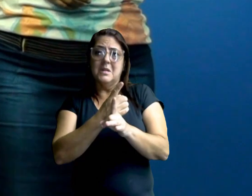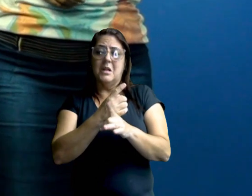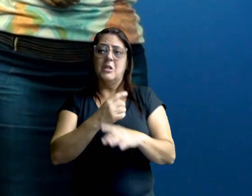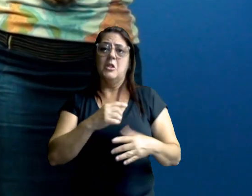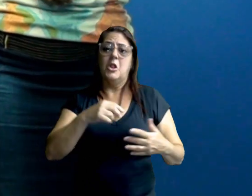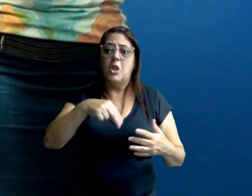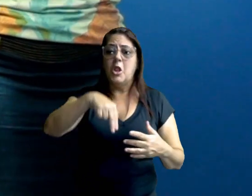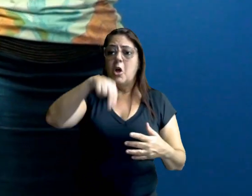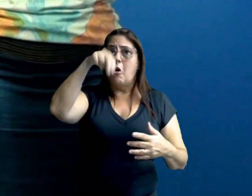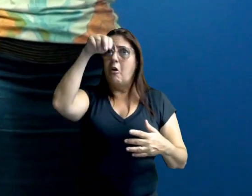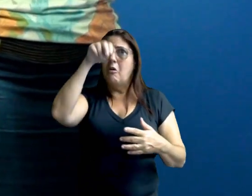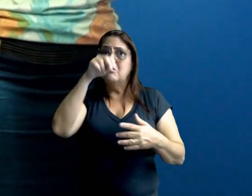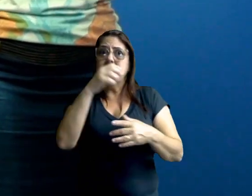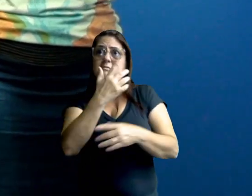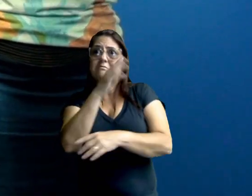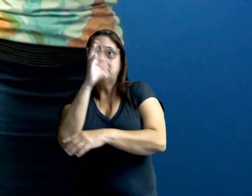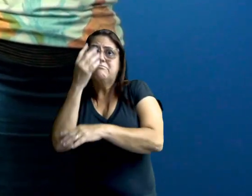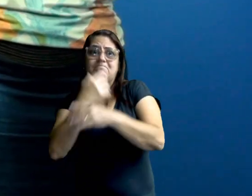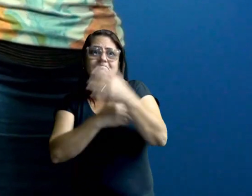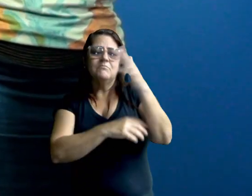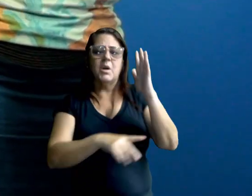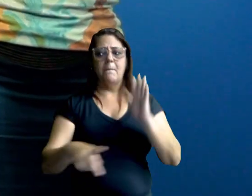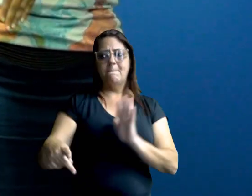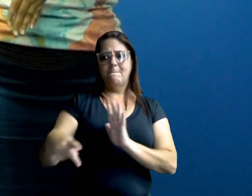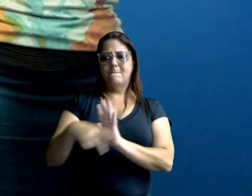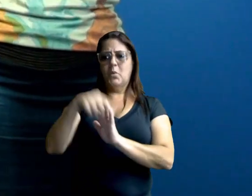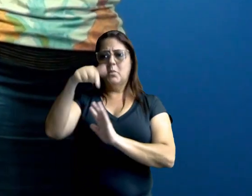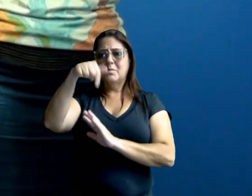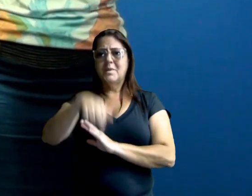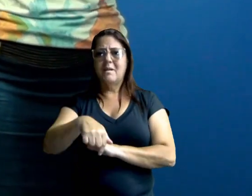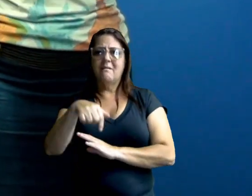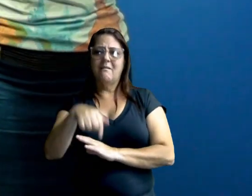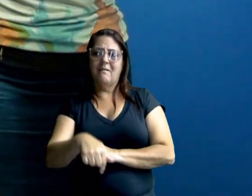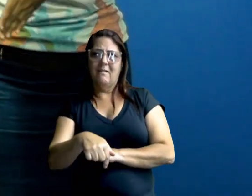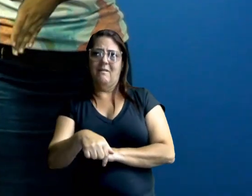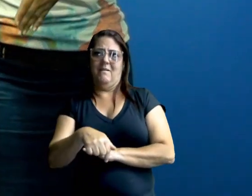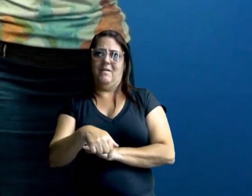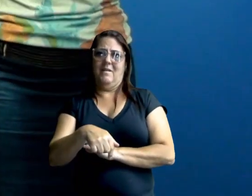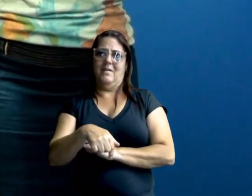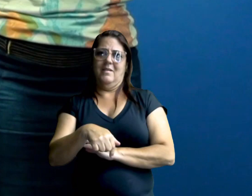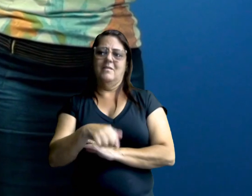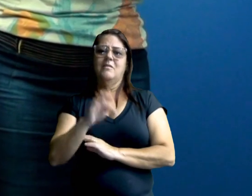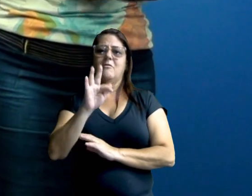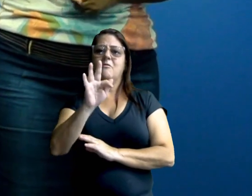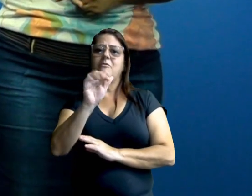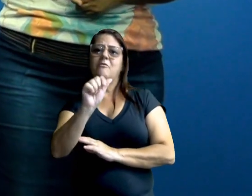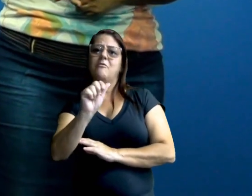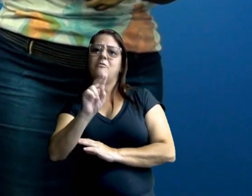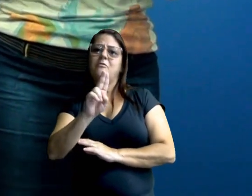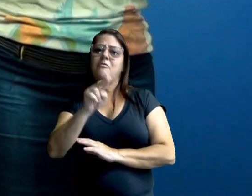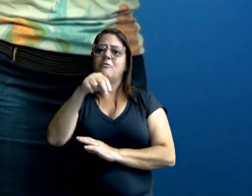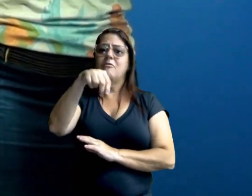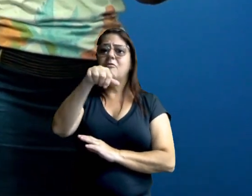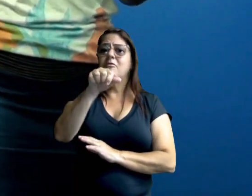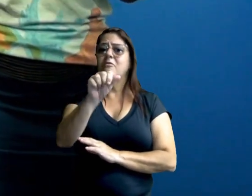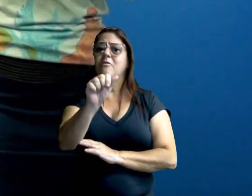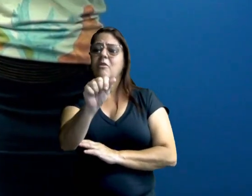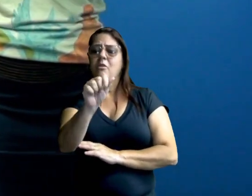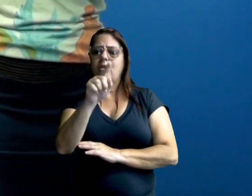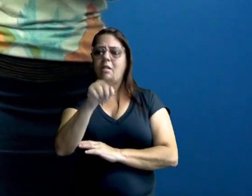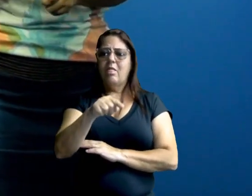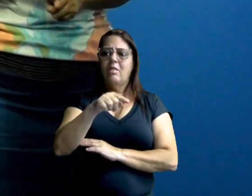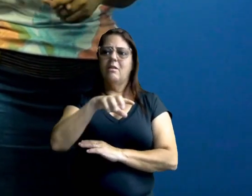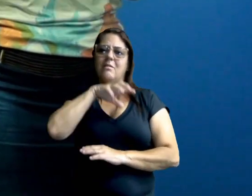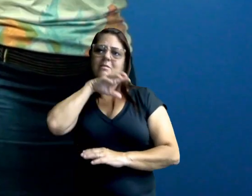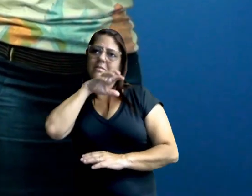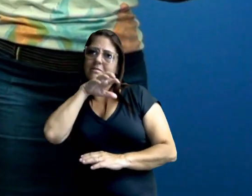na floresta amazônica, porque são animais típicos daqui, da nossa fauna. Então, a fauna, que é esses animais,